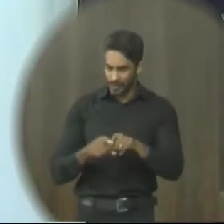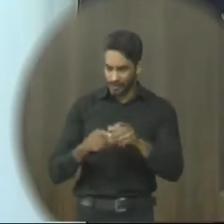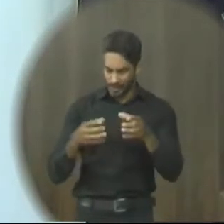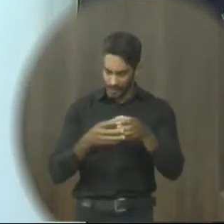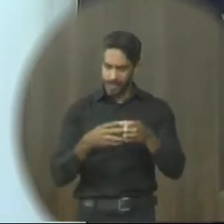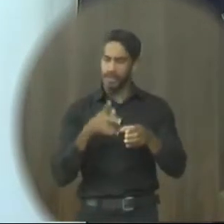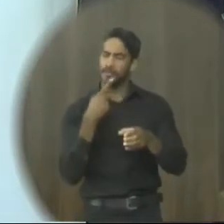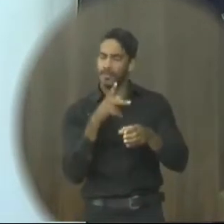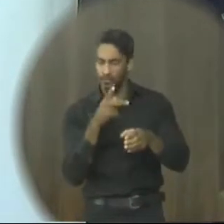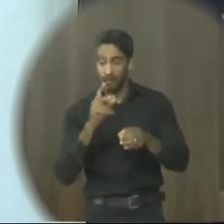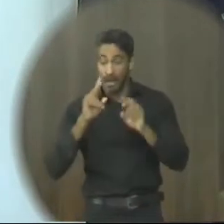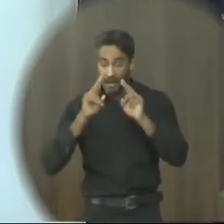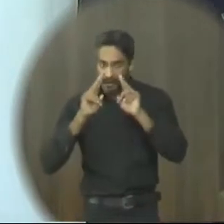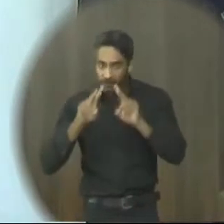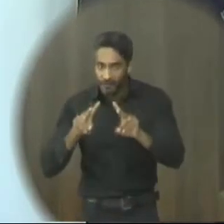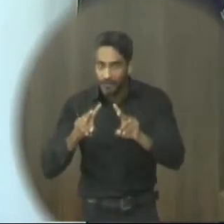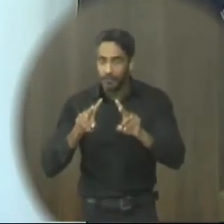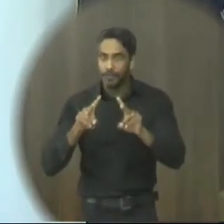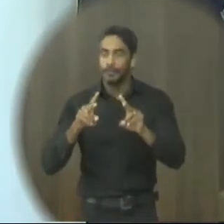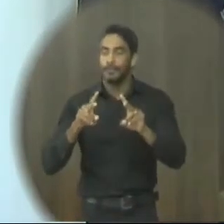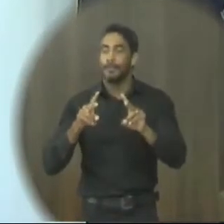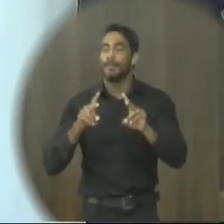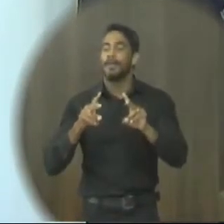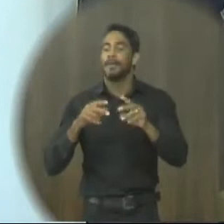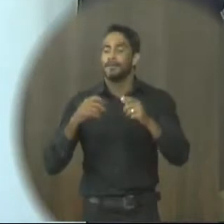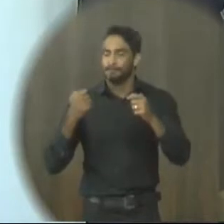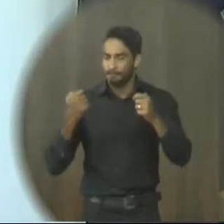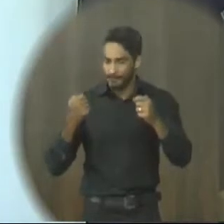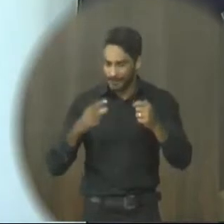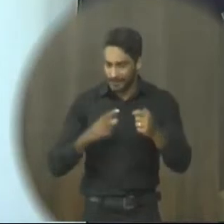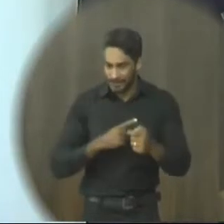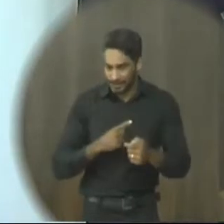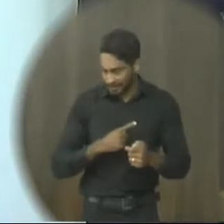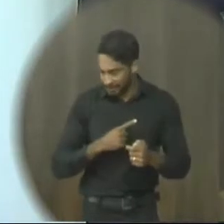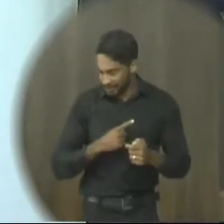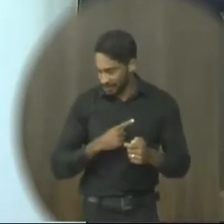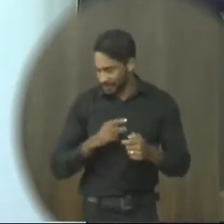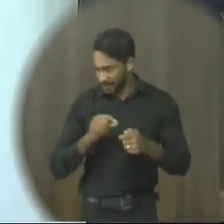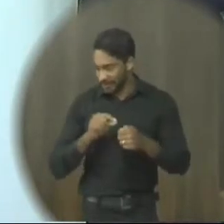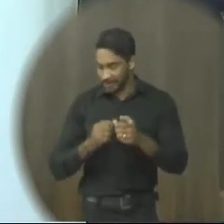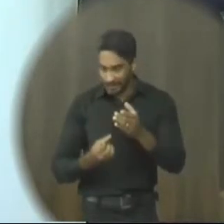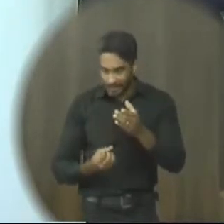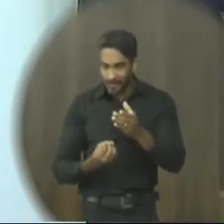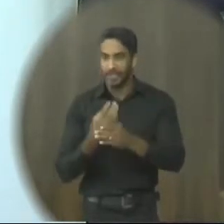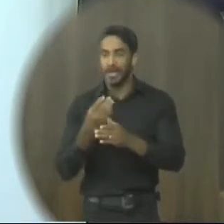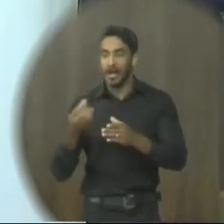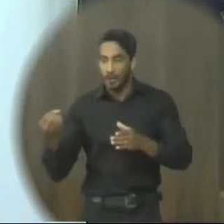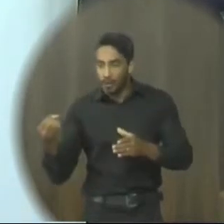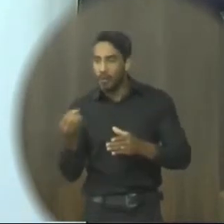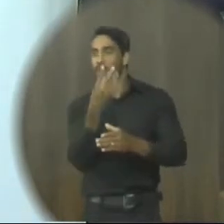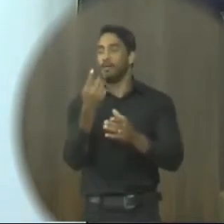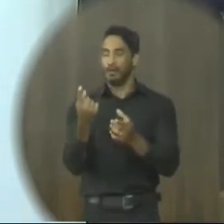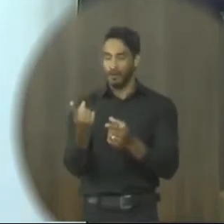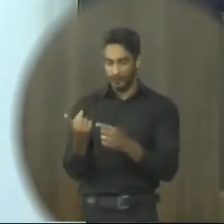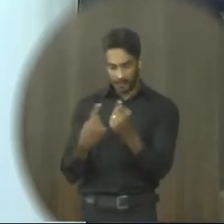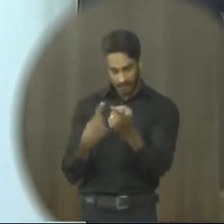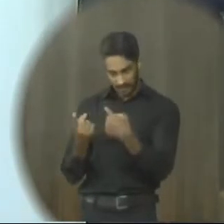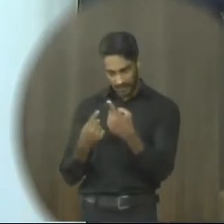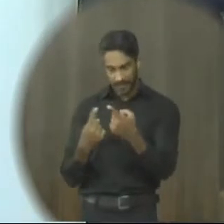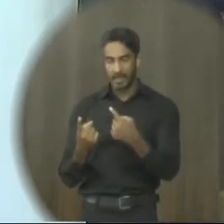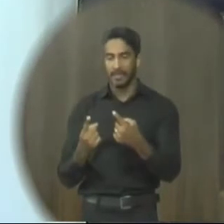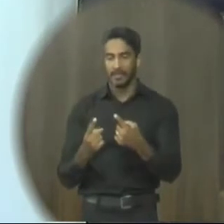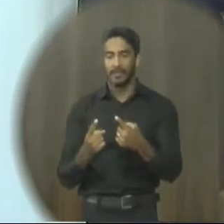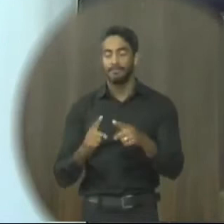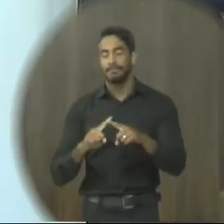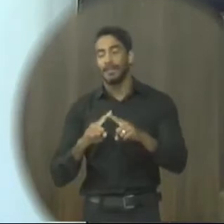sua, viu a necessidade. A gente tinha uma possibilidade de criar uma nova estrada, né, que foi colocada por você,